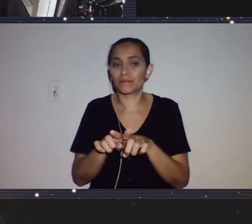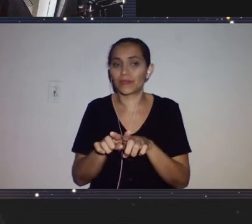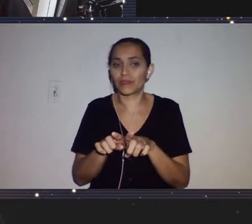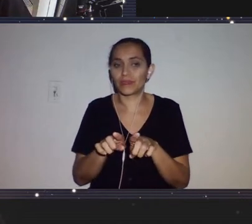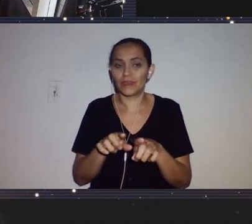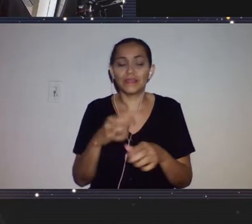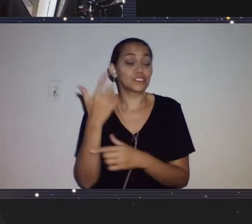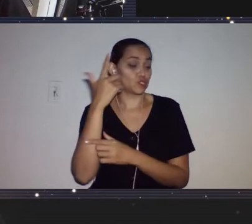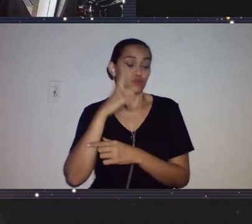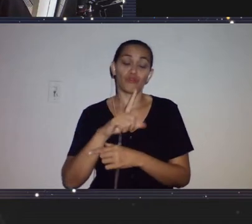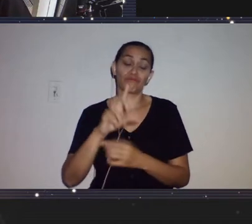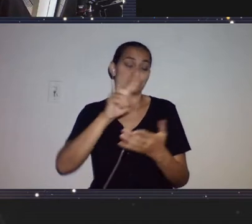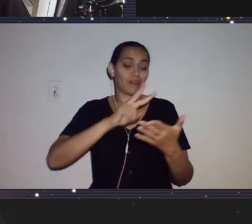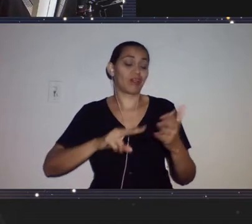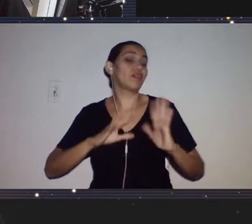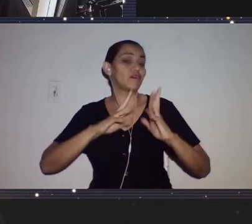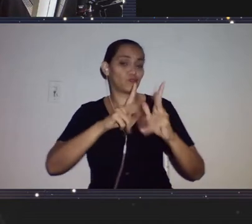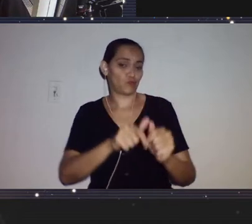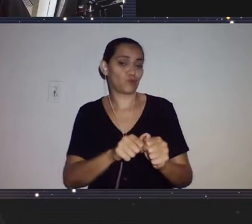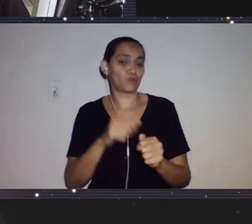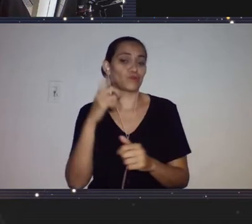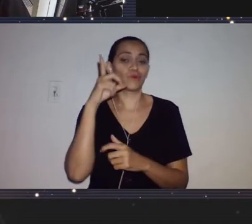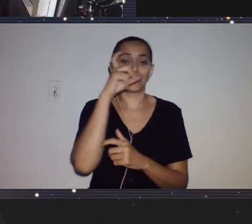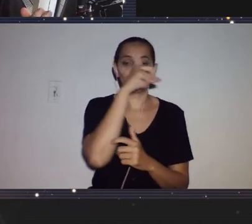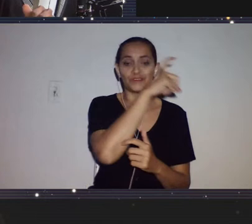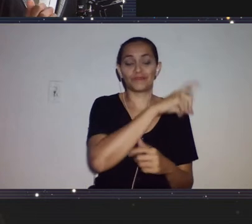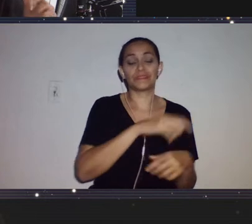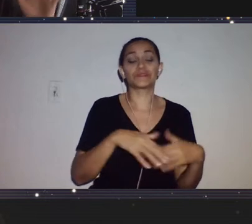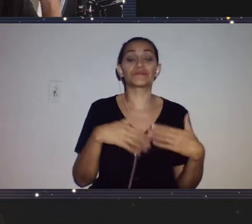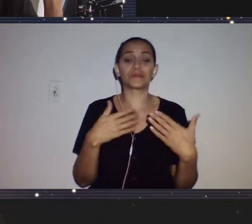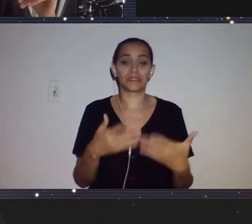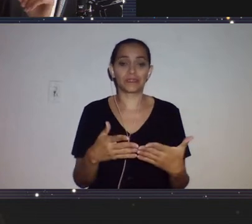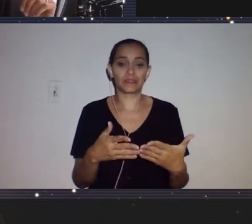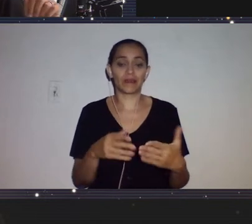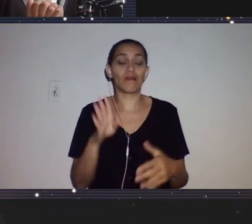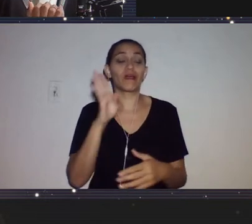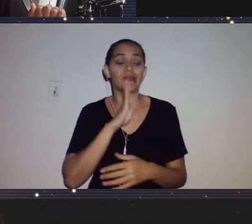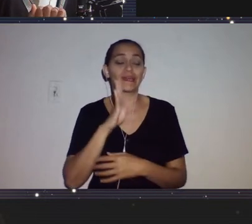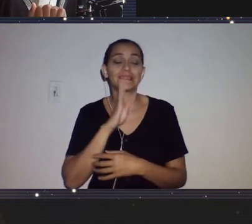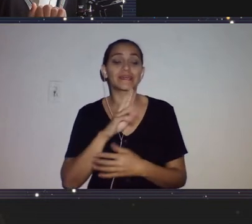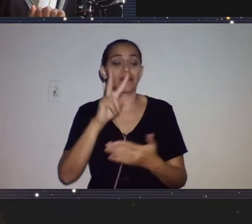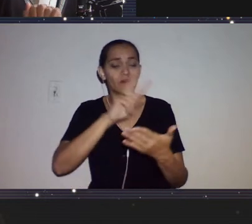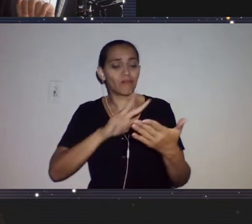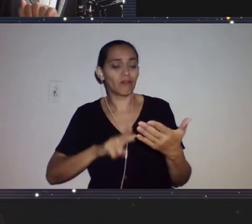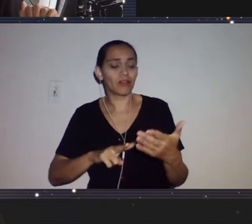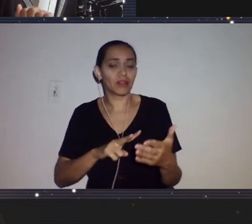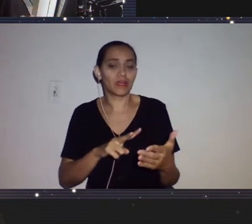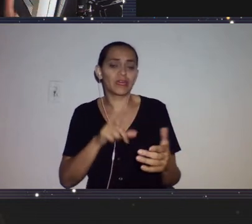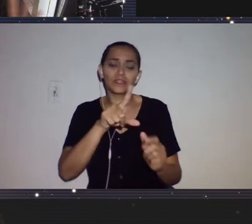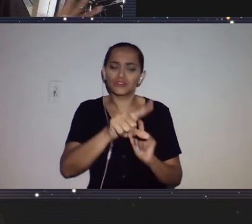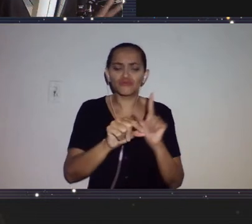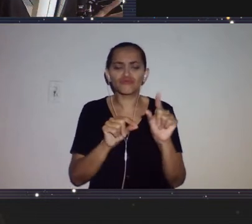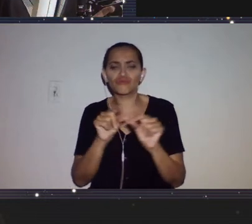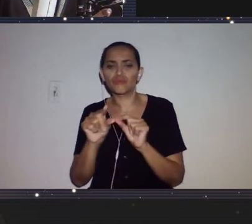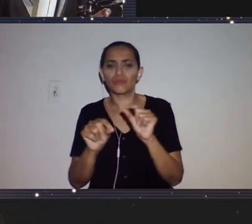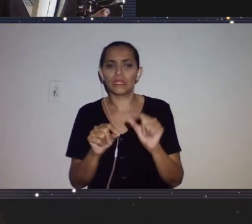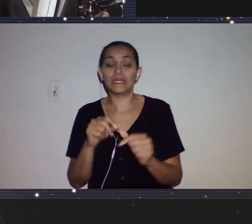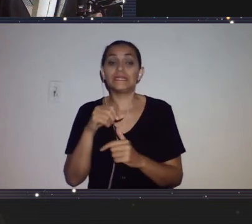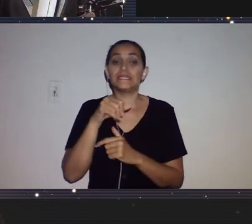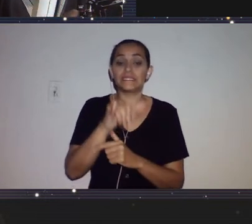paper completo. Então, às vezes, é interessante ler o abstract para ver sobre o que é. Se você achar que é muito